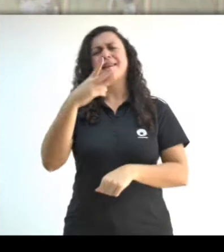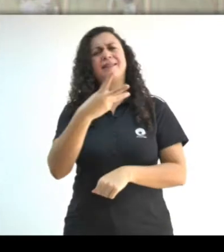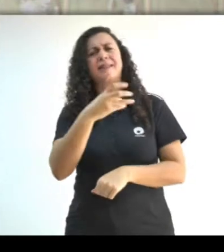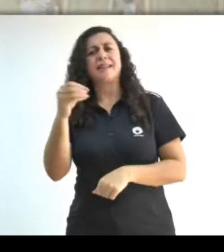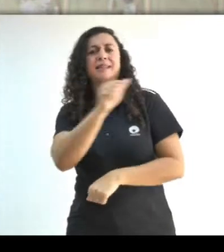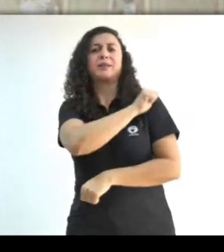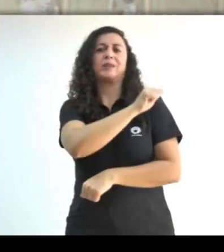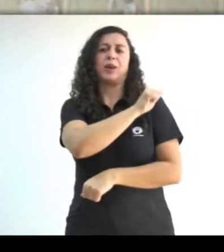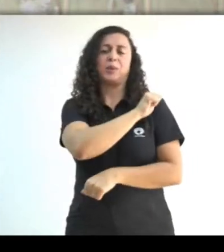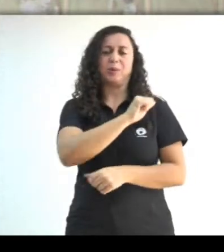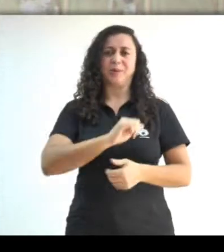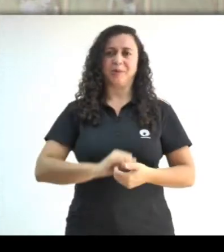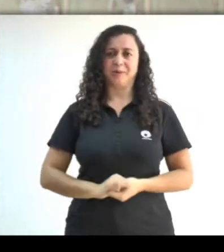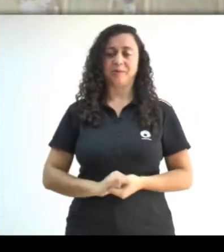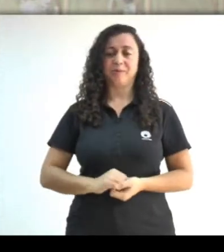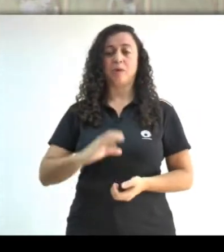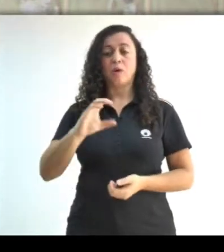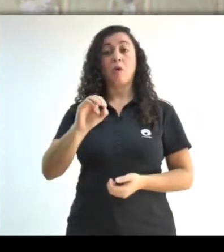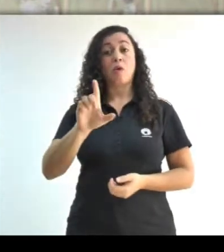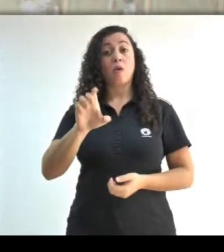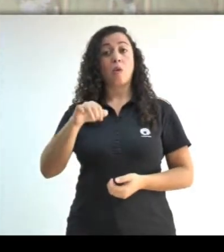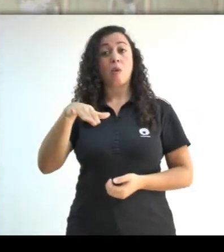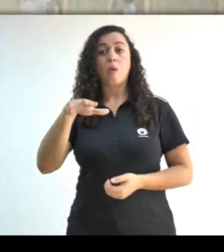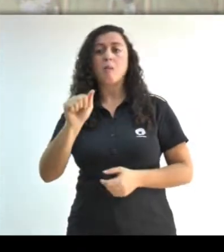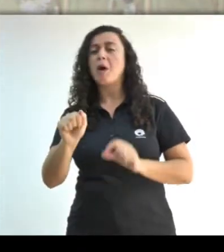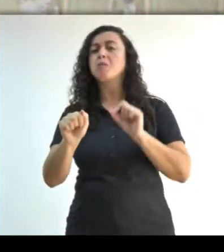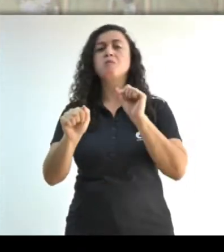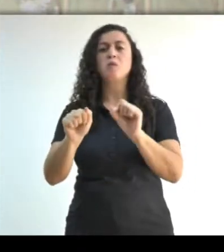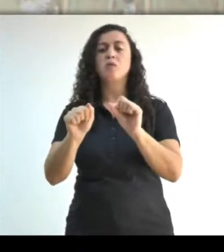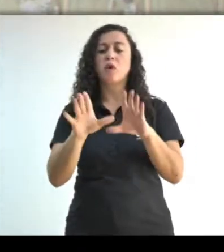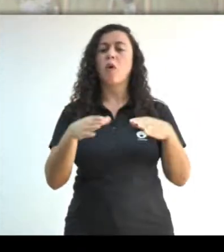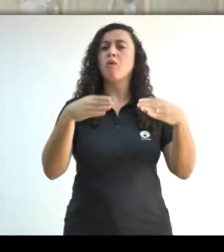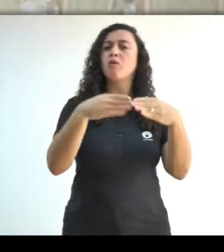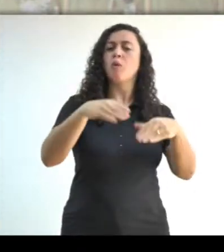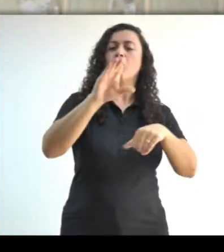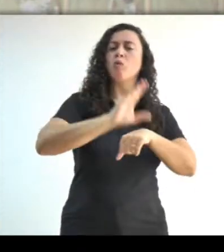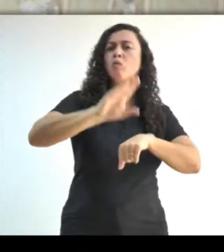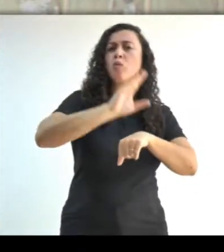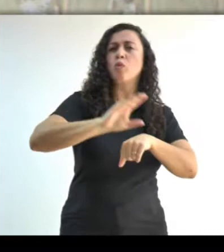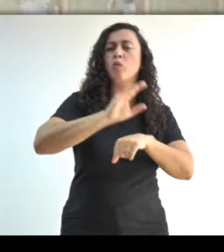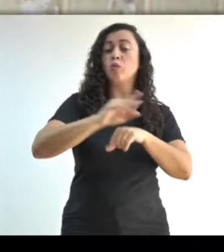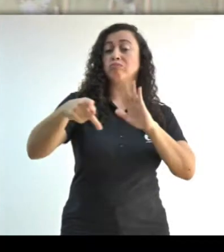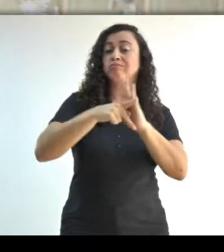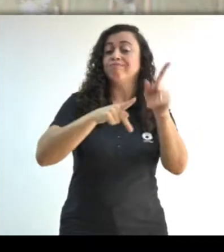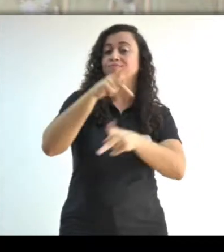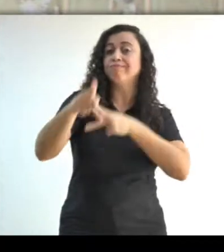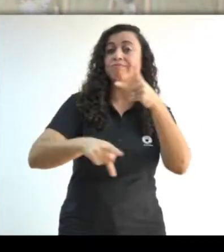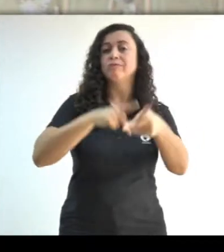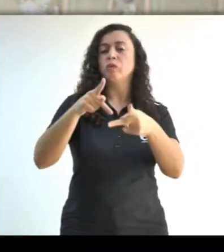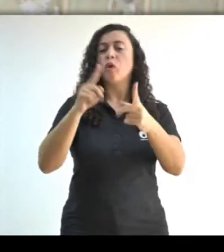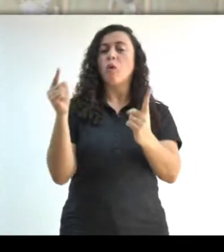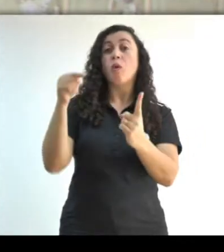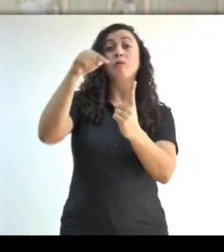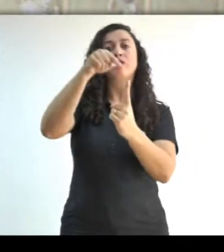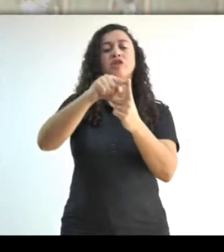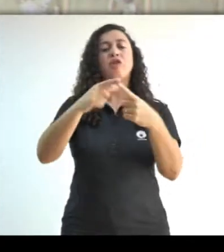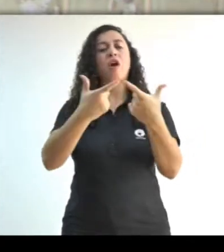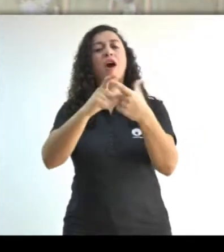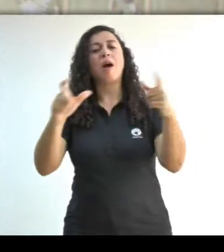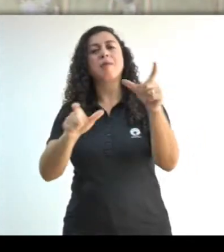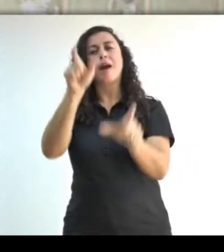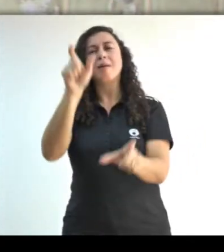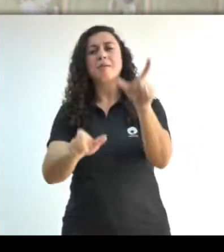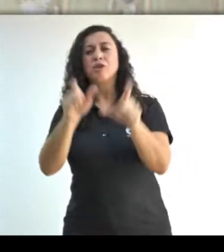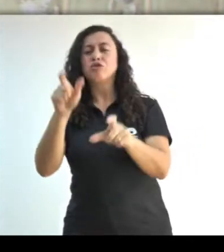300 alunos. O COLMEA faz parte de um conjunto de cursinhos populares empenhados em ampliar o acesso